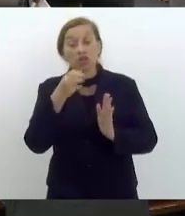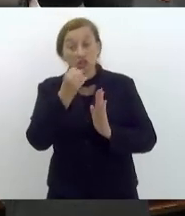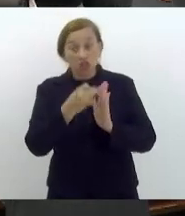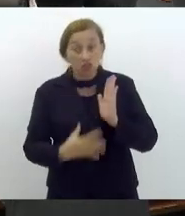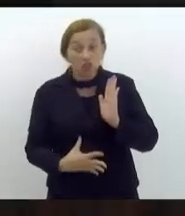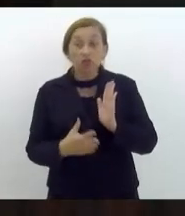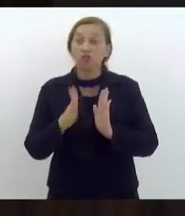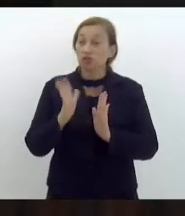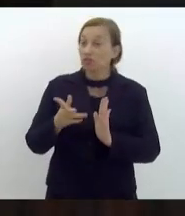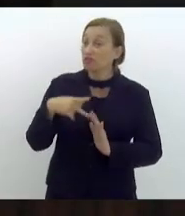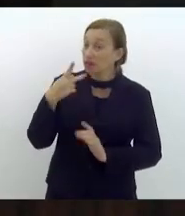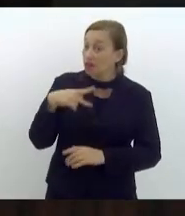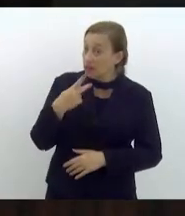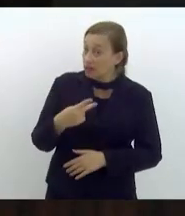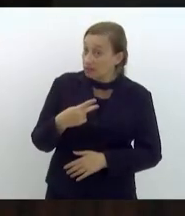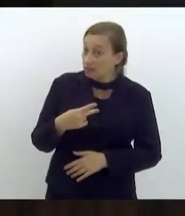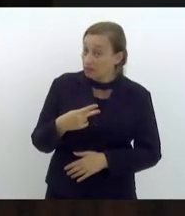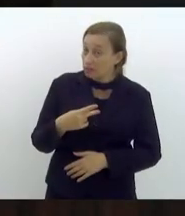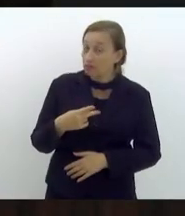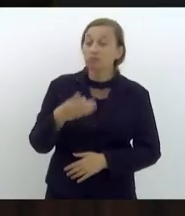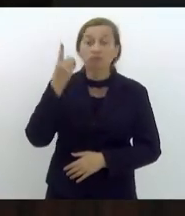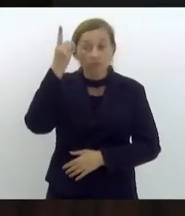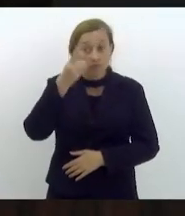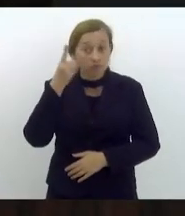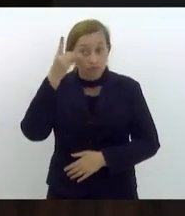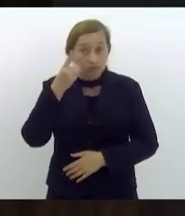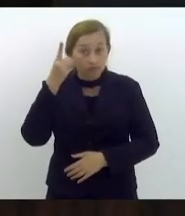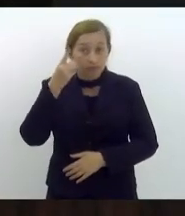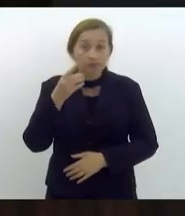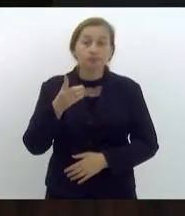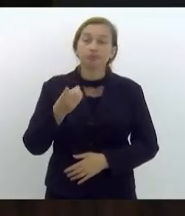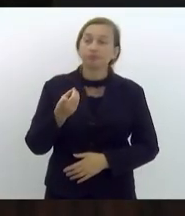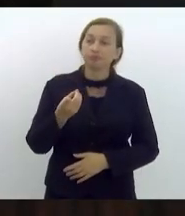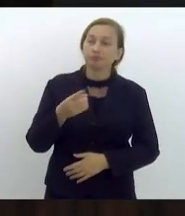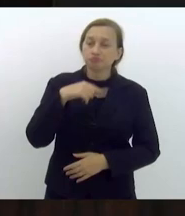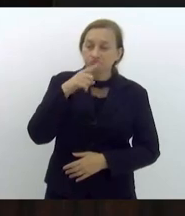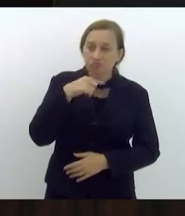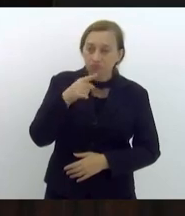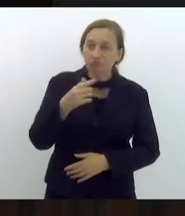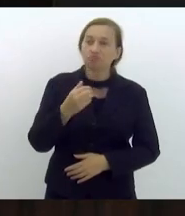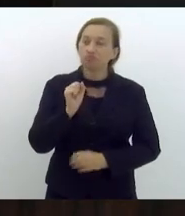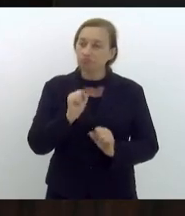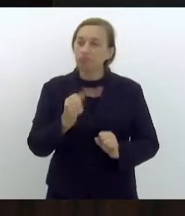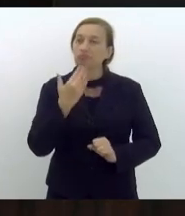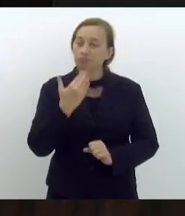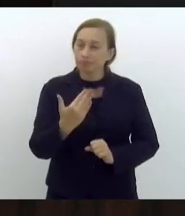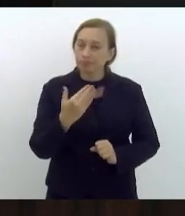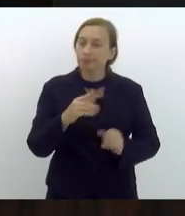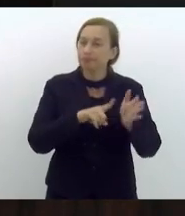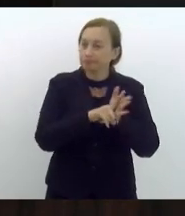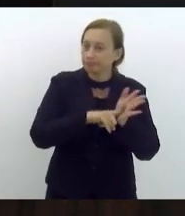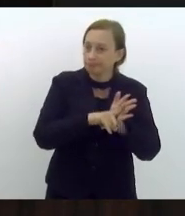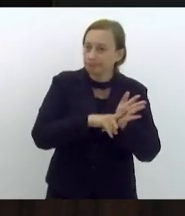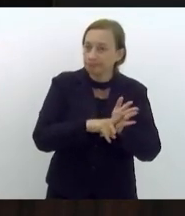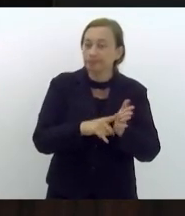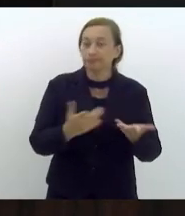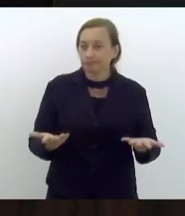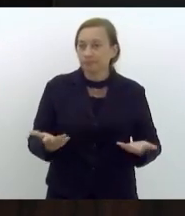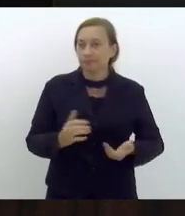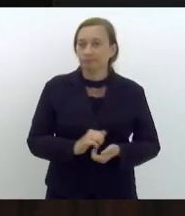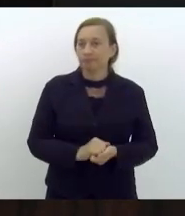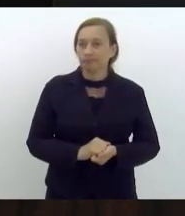Regimento foi o que eu trouxe que o deputado que tiver dúvida poderá pedir verificação isso não é químico da